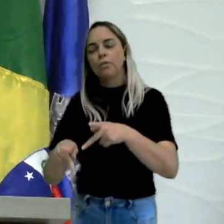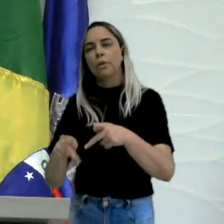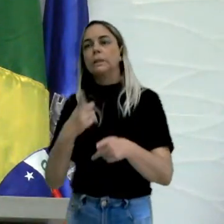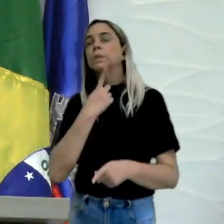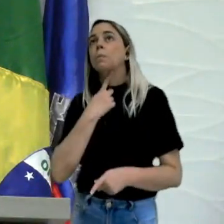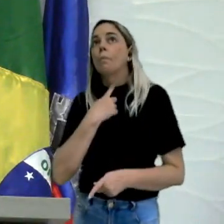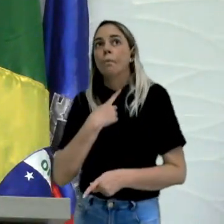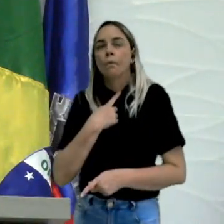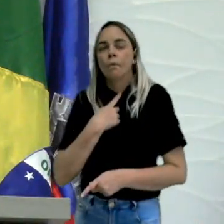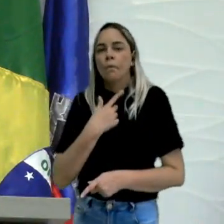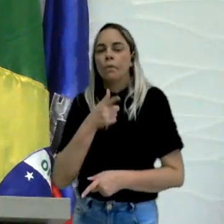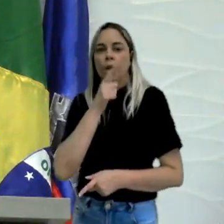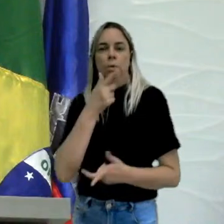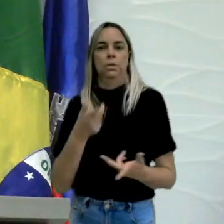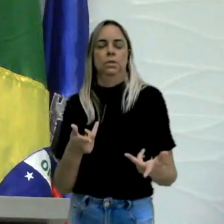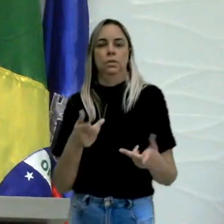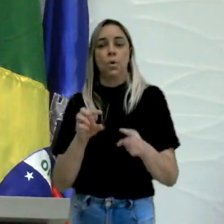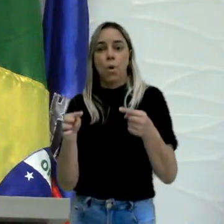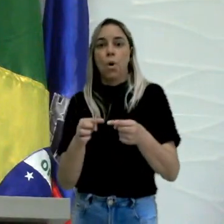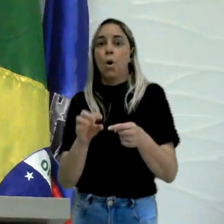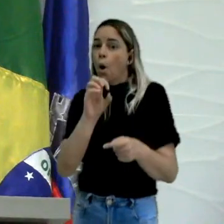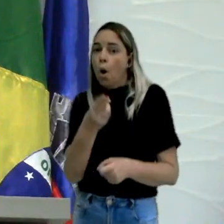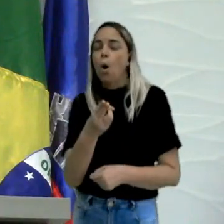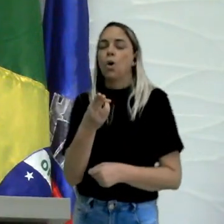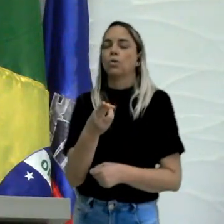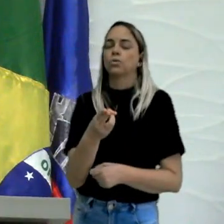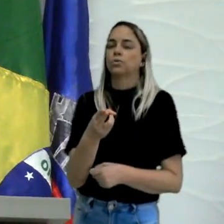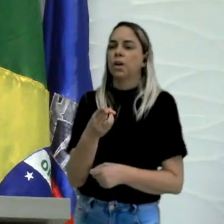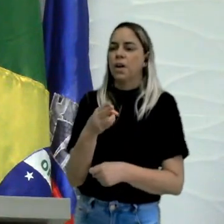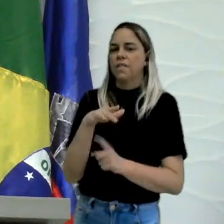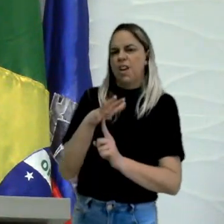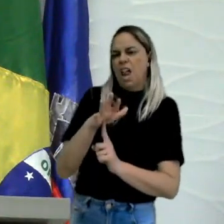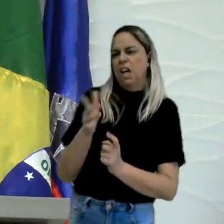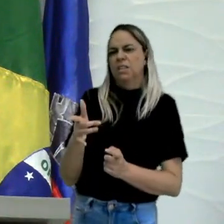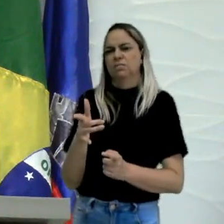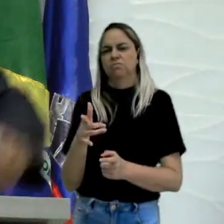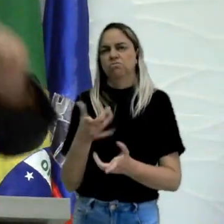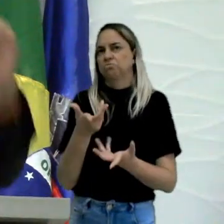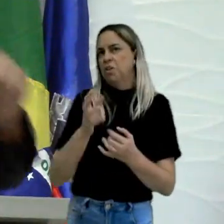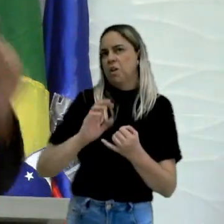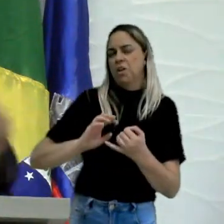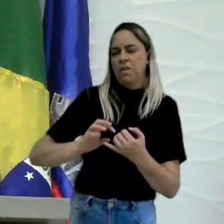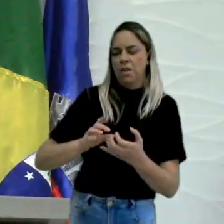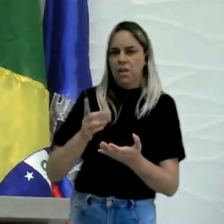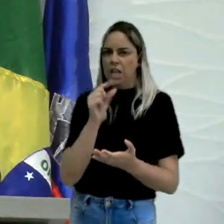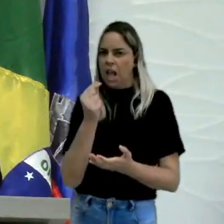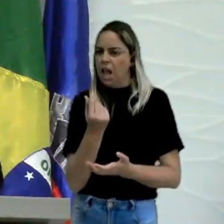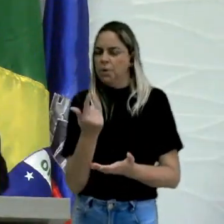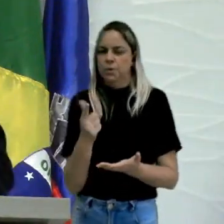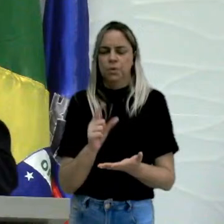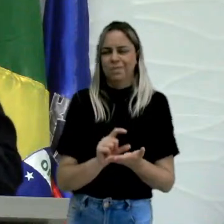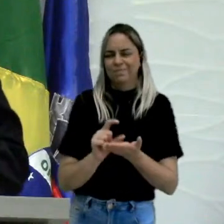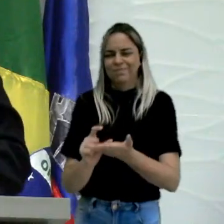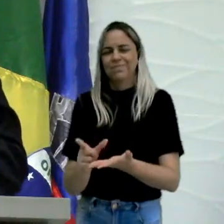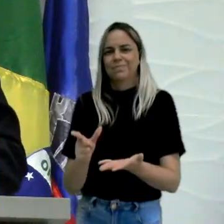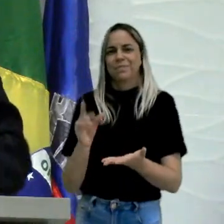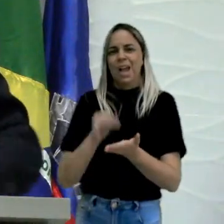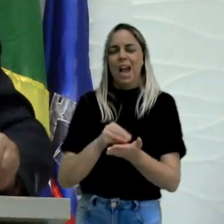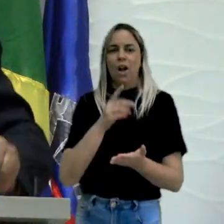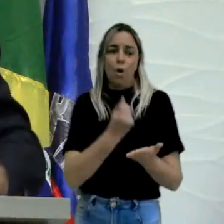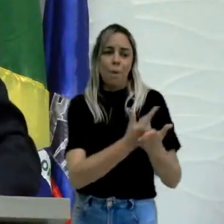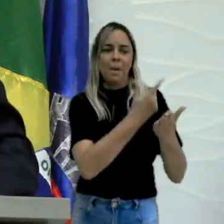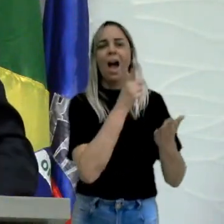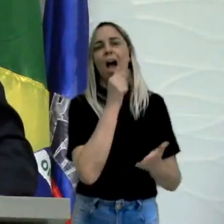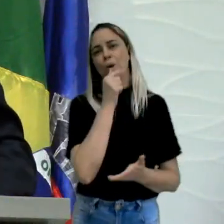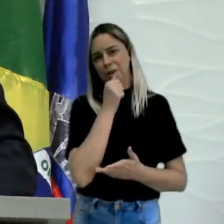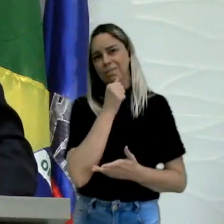ou tirar da sua feira para poder comprar um caminhão de água por conta da irresponsabilidade do